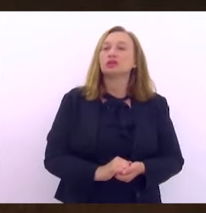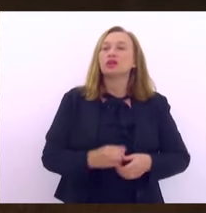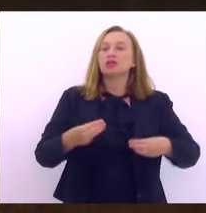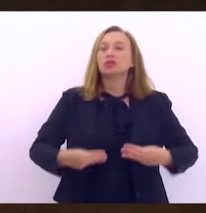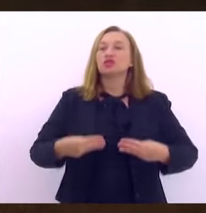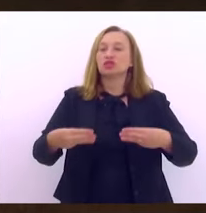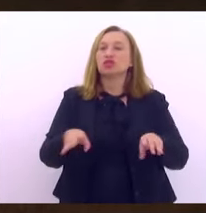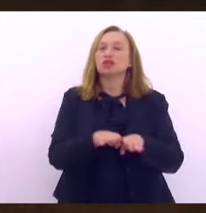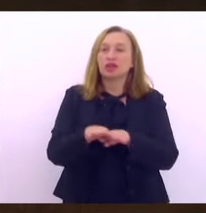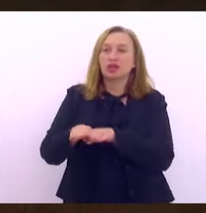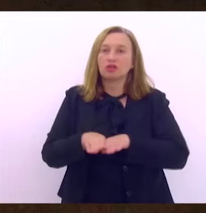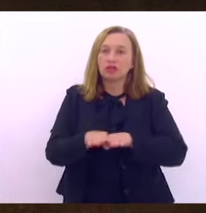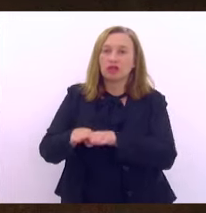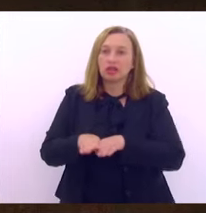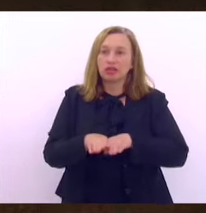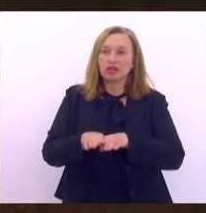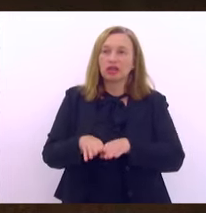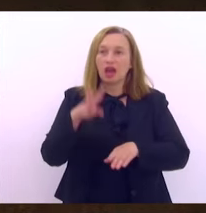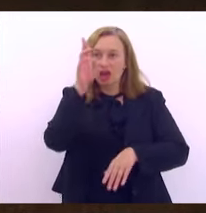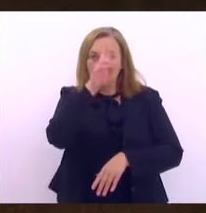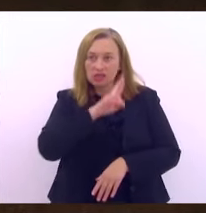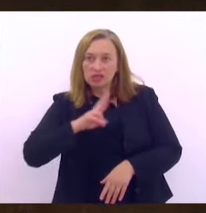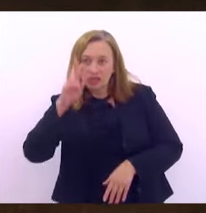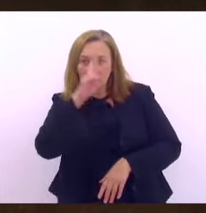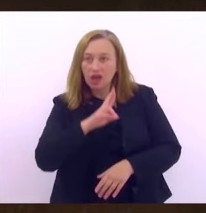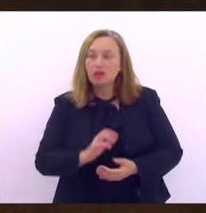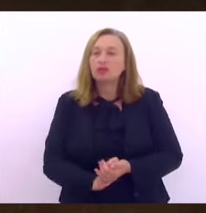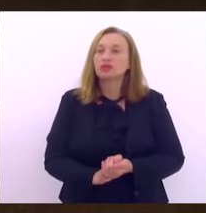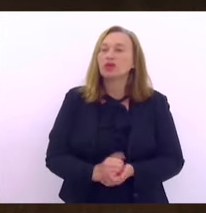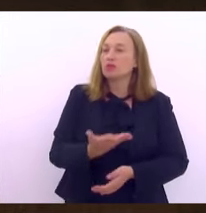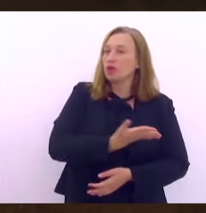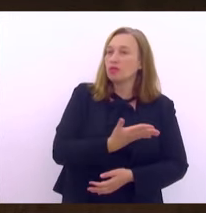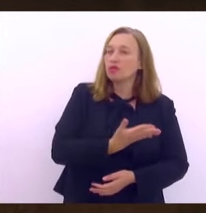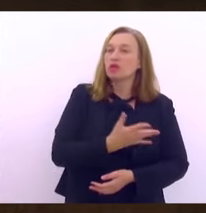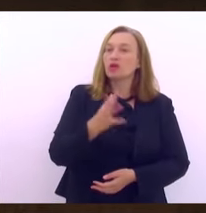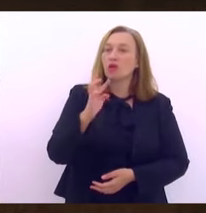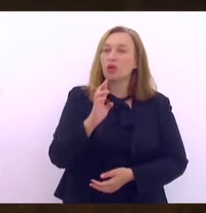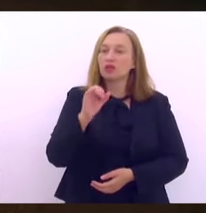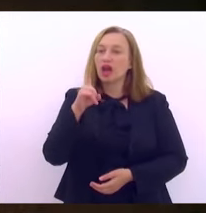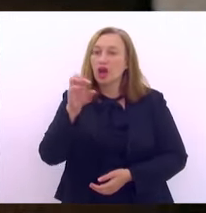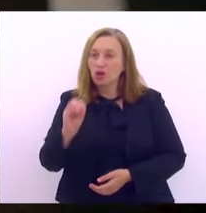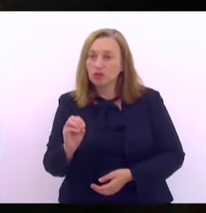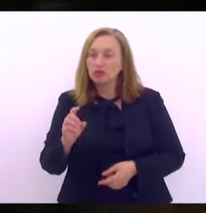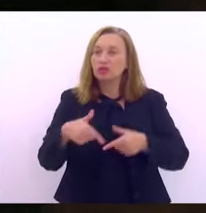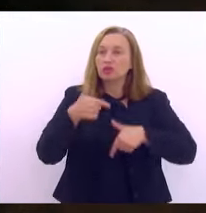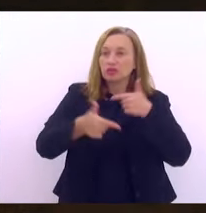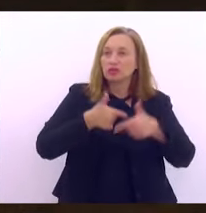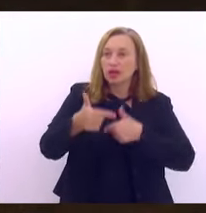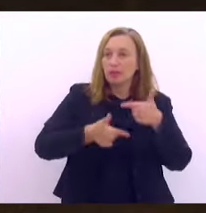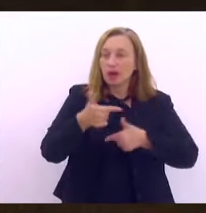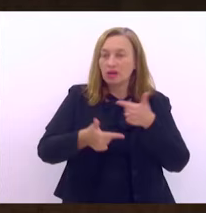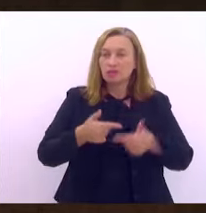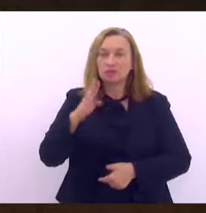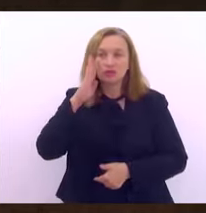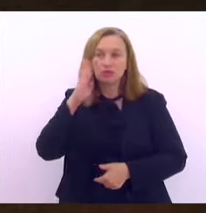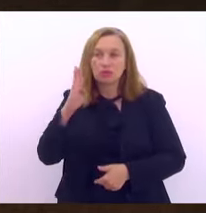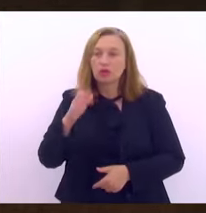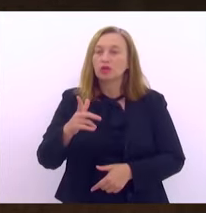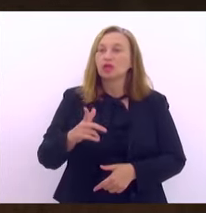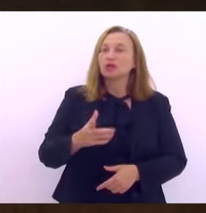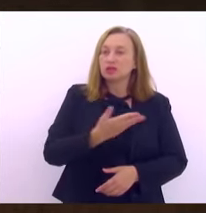da Igualdade Racial, que esteve presente, meu querido amigo Ronaldo Santos, que destacou o trabalho extraordinário do governo